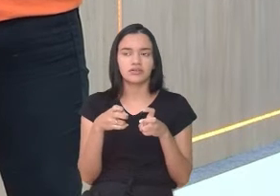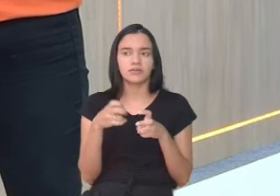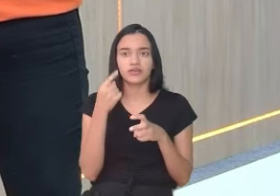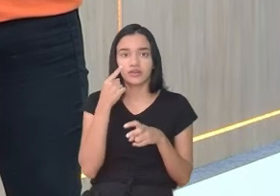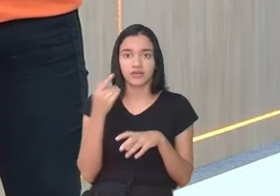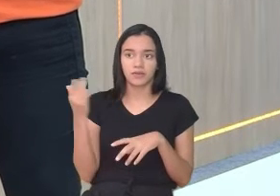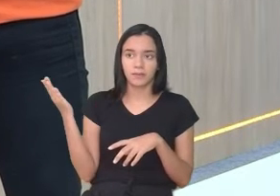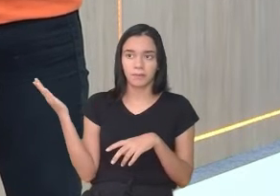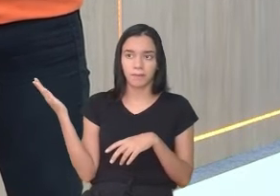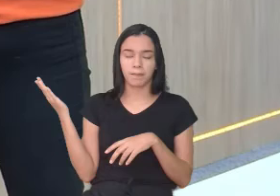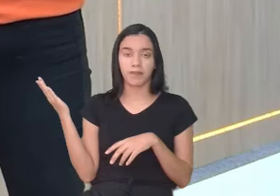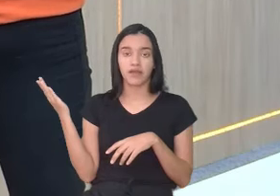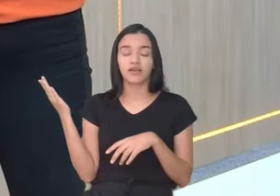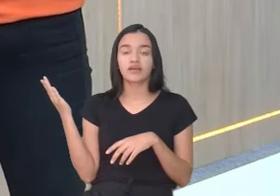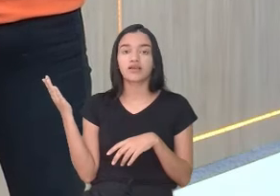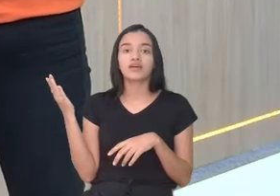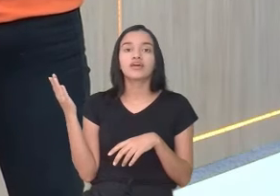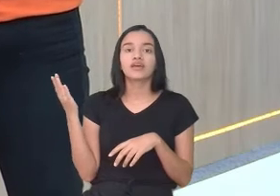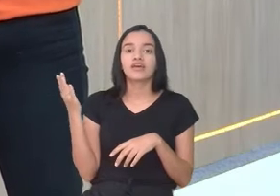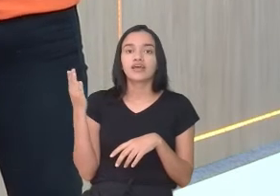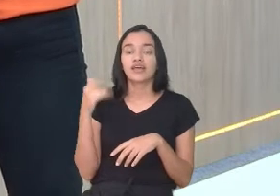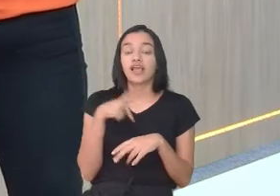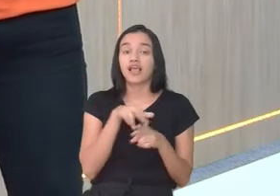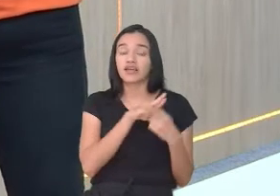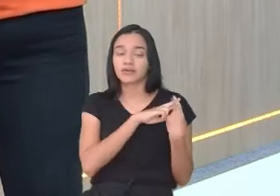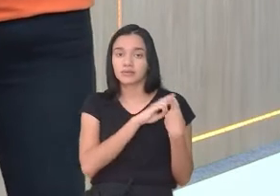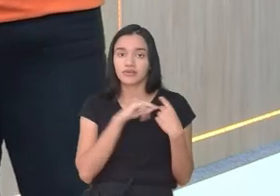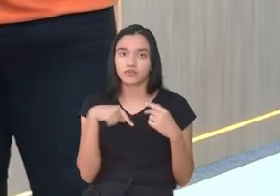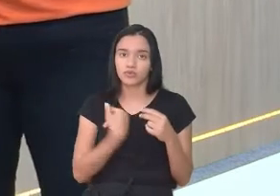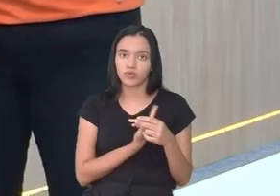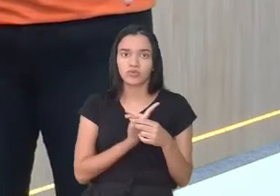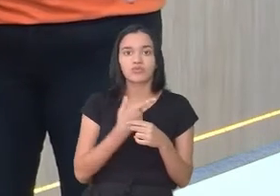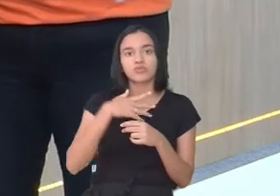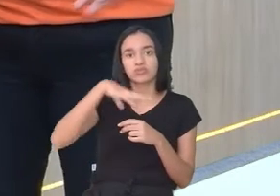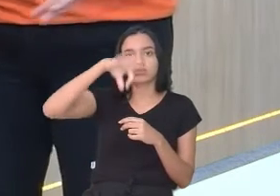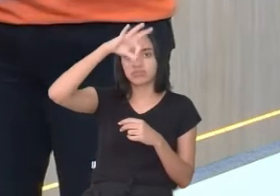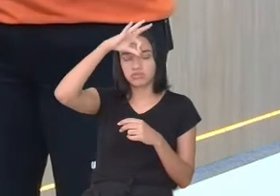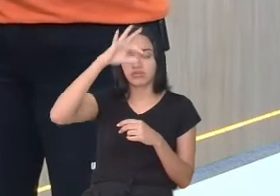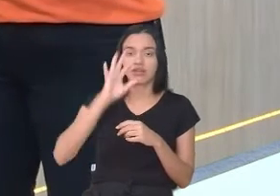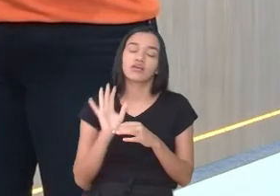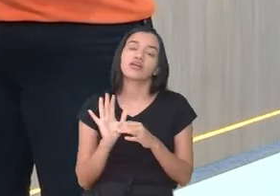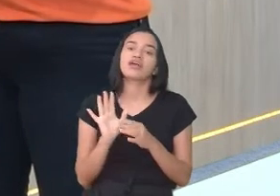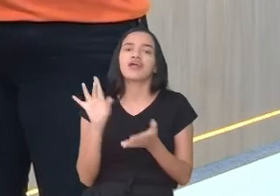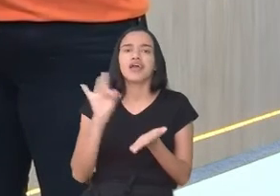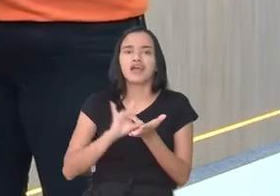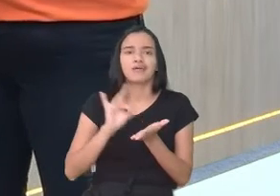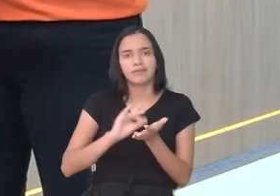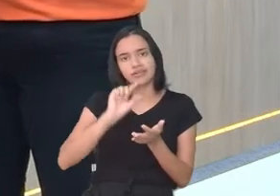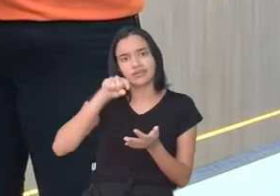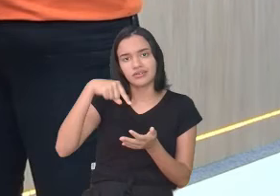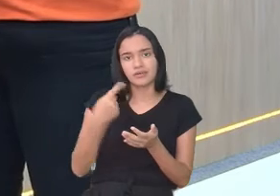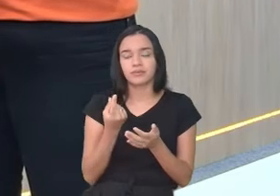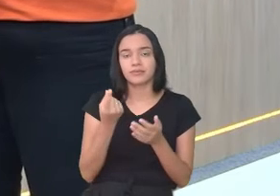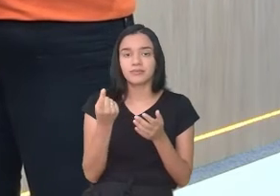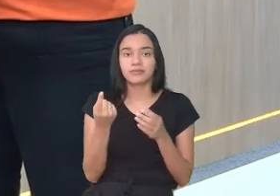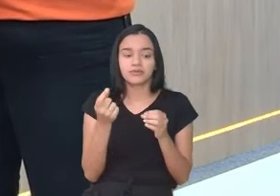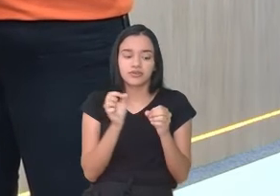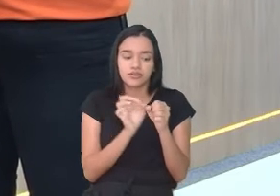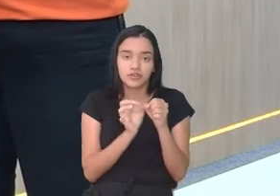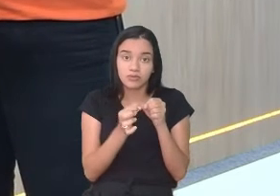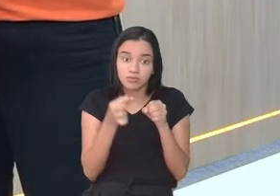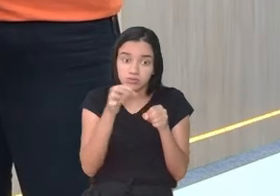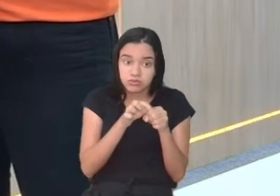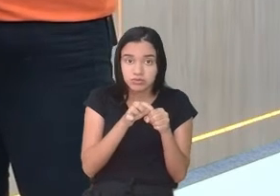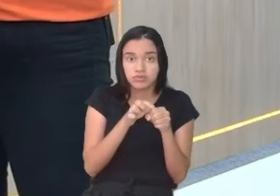aí essa grande responsabilidade do nosso sistema genital, não é? Realmente depois de fecundado.